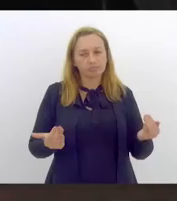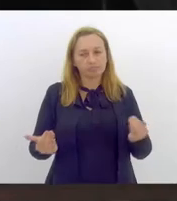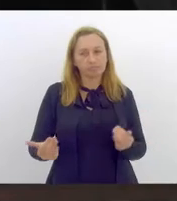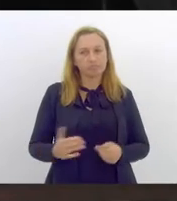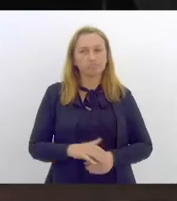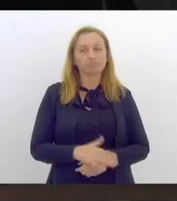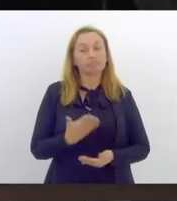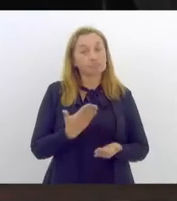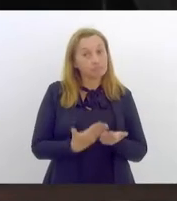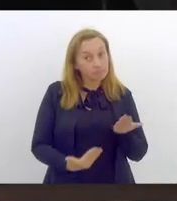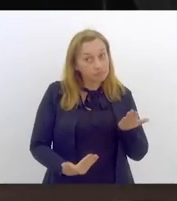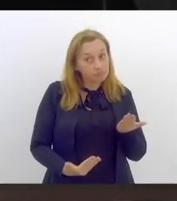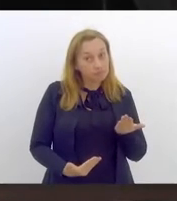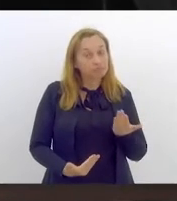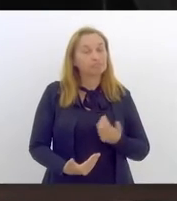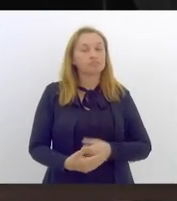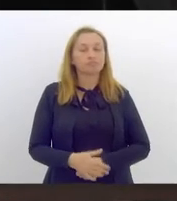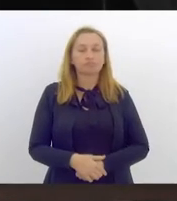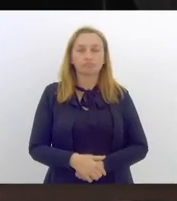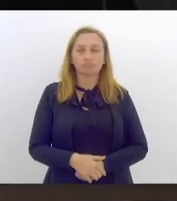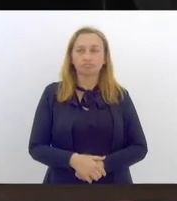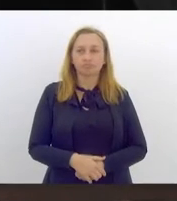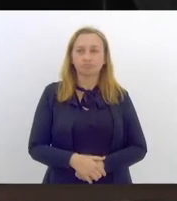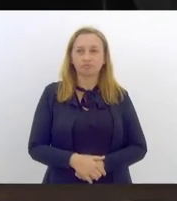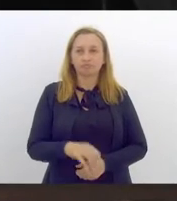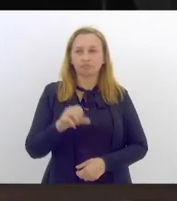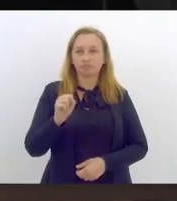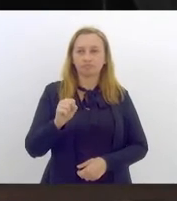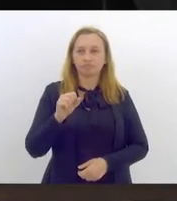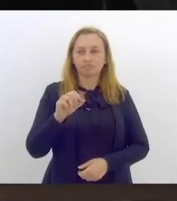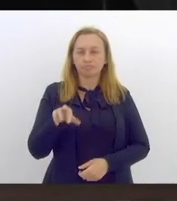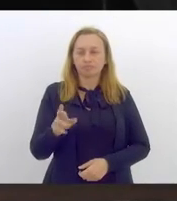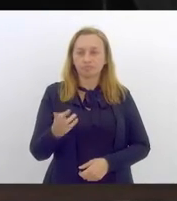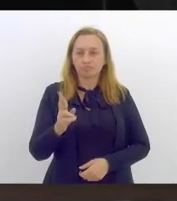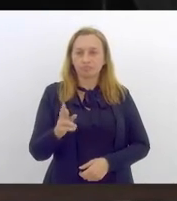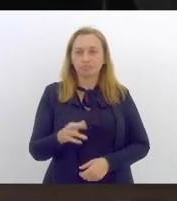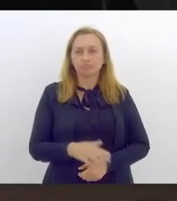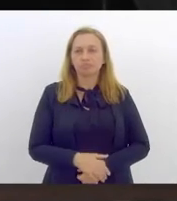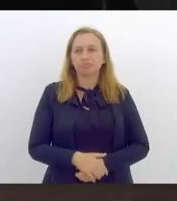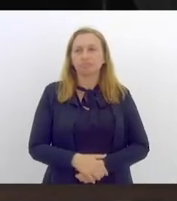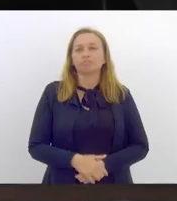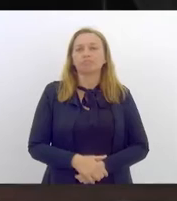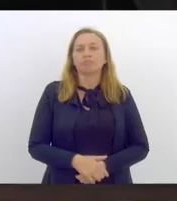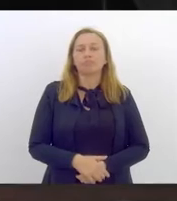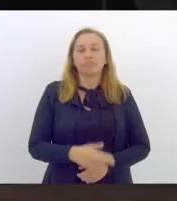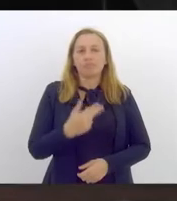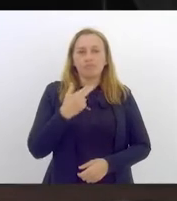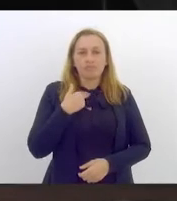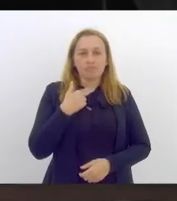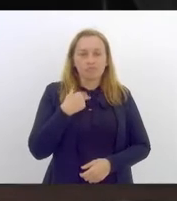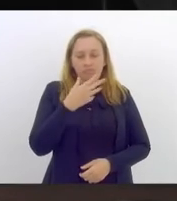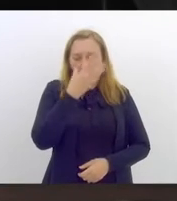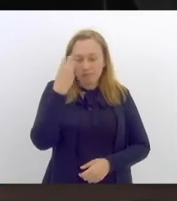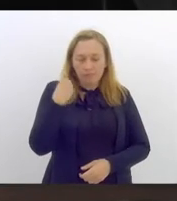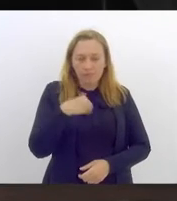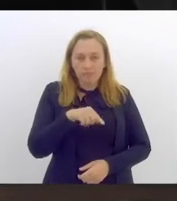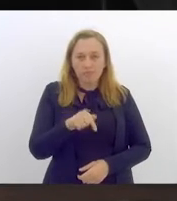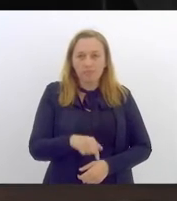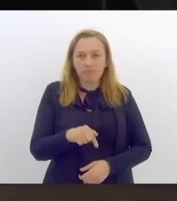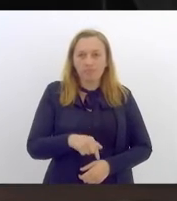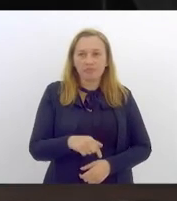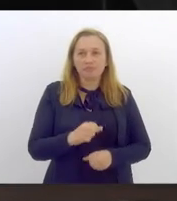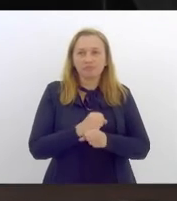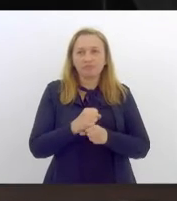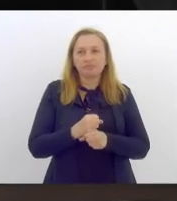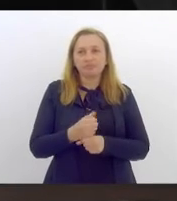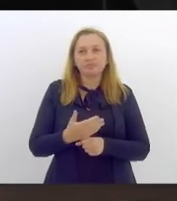uma perda, uma queda em torno de 8 bilhões. E nós não podemos jamais nos esquecer aqui dos